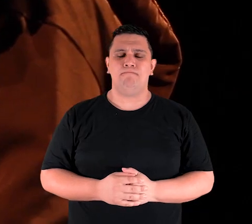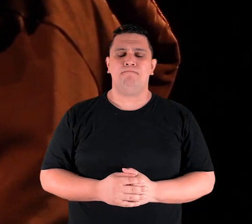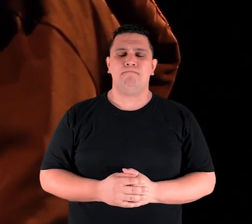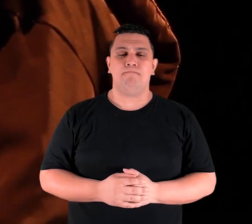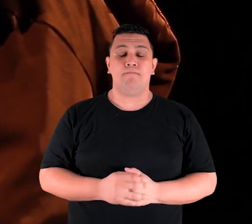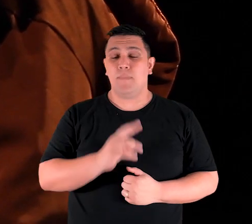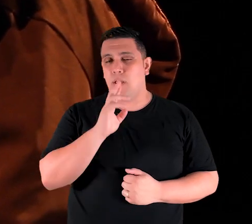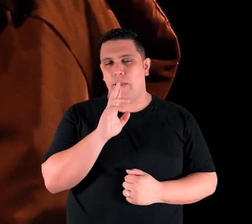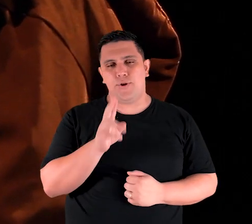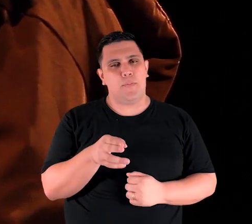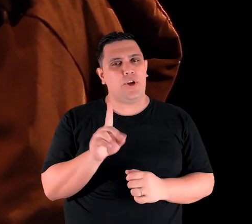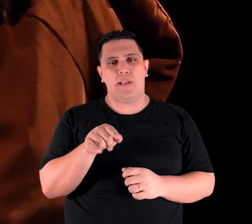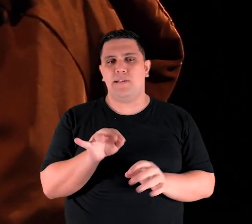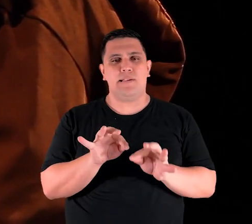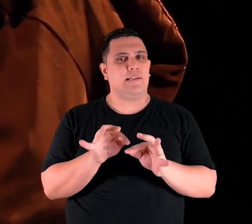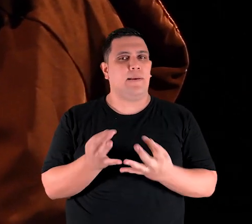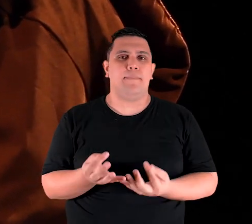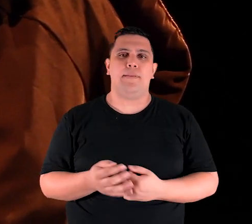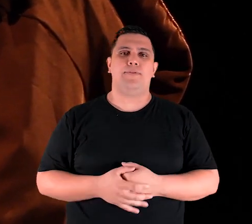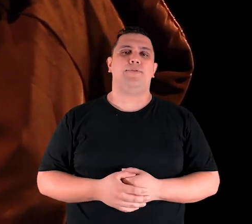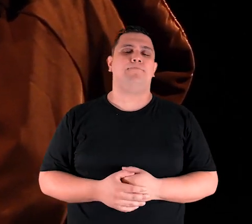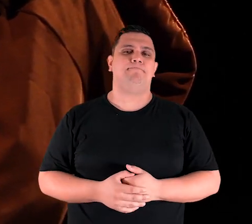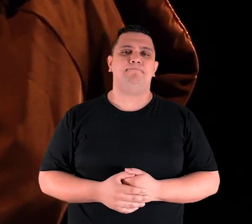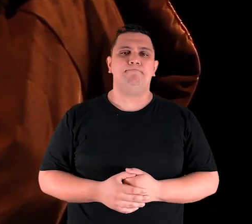A resposta é simples.